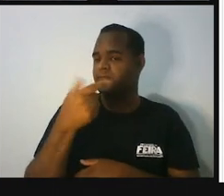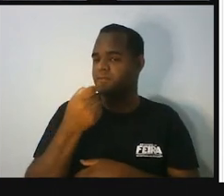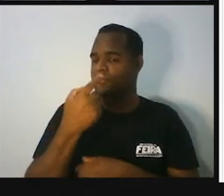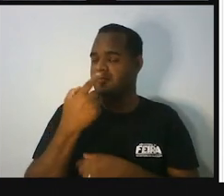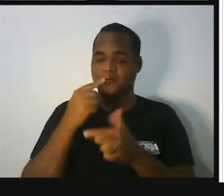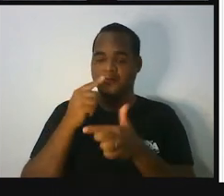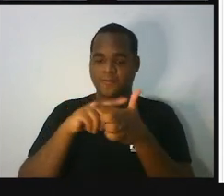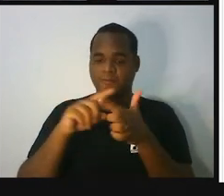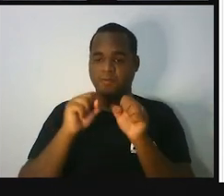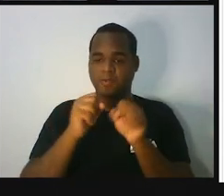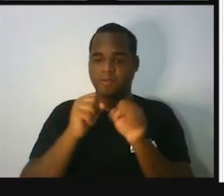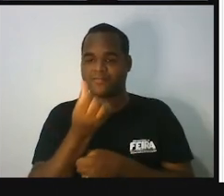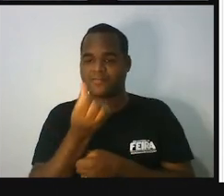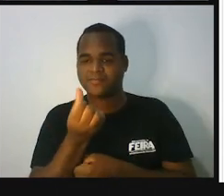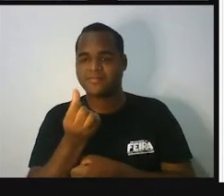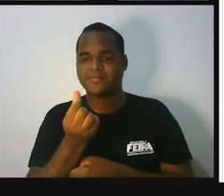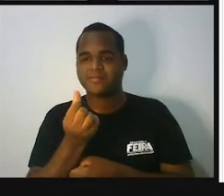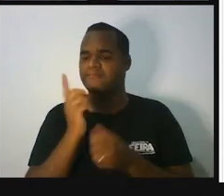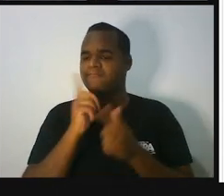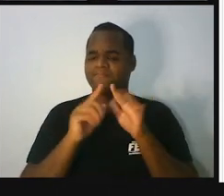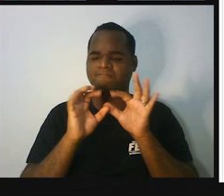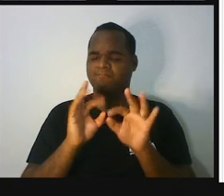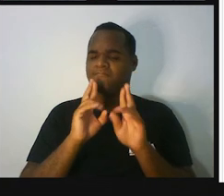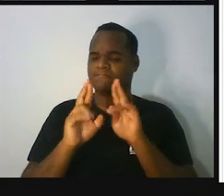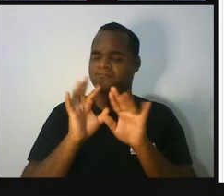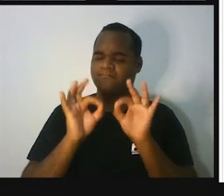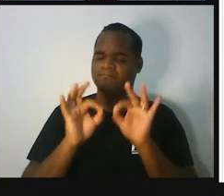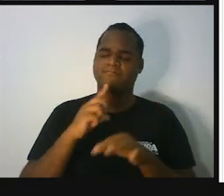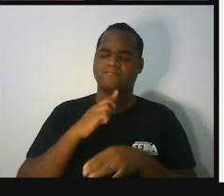6. Quanto é que dá esse resultado?